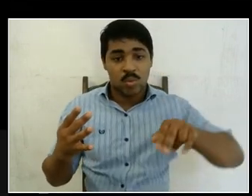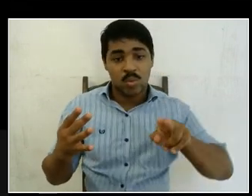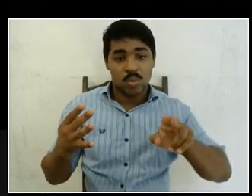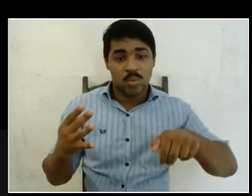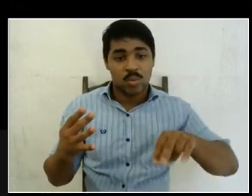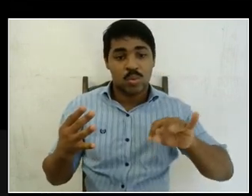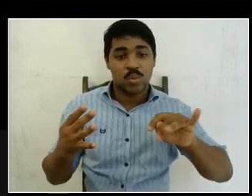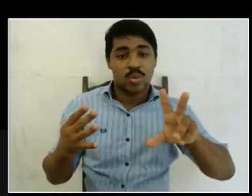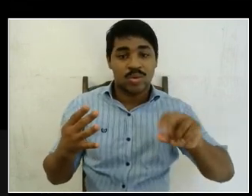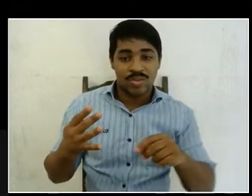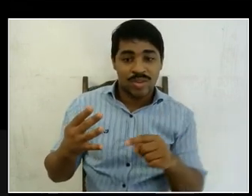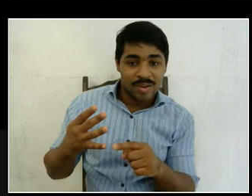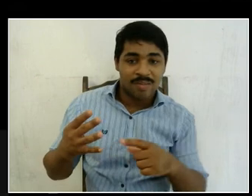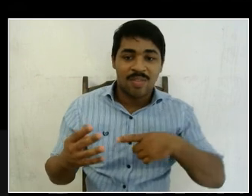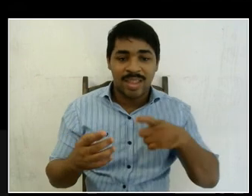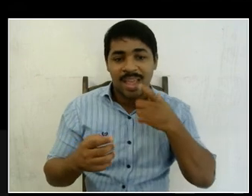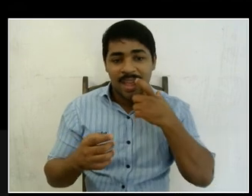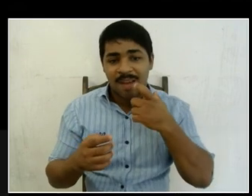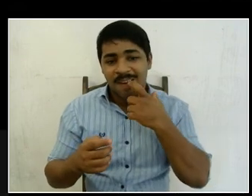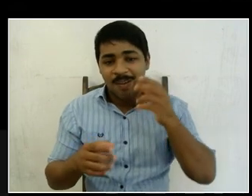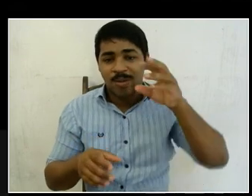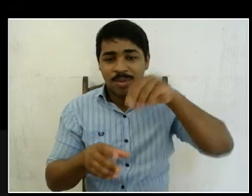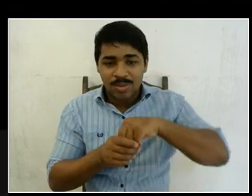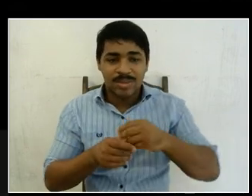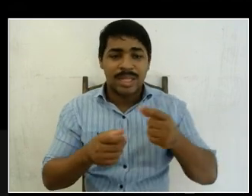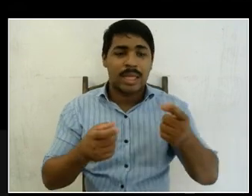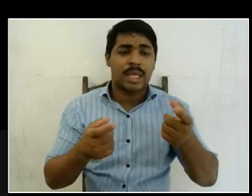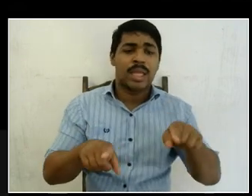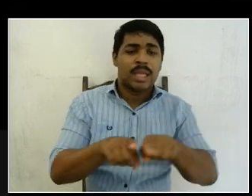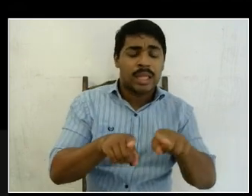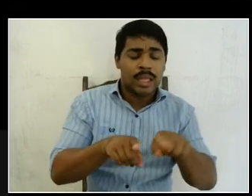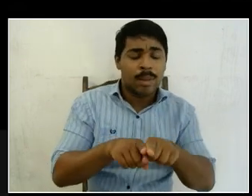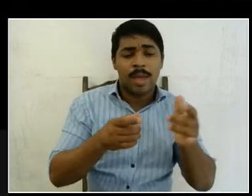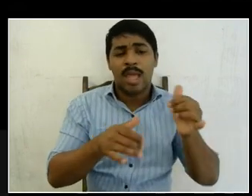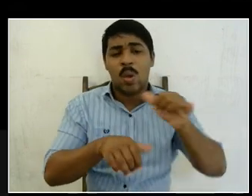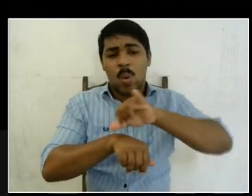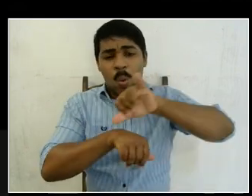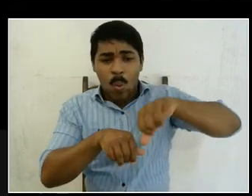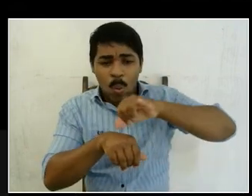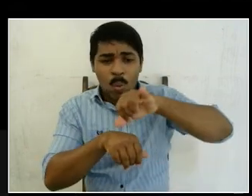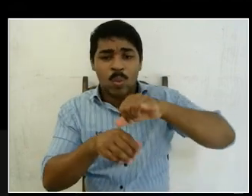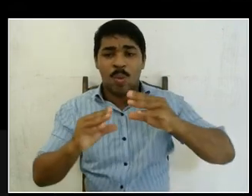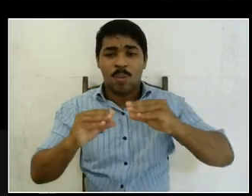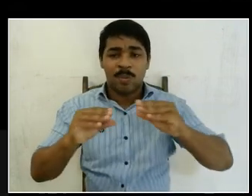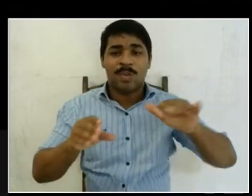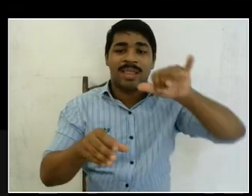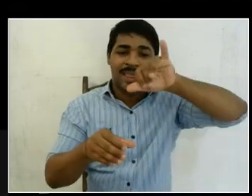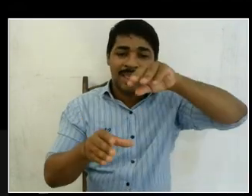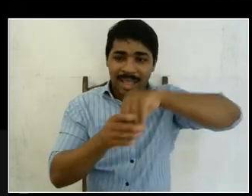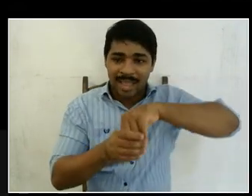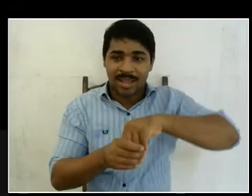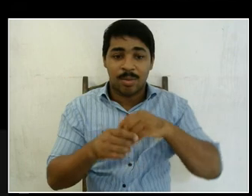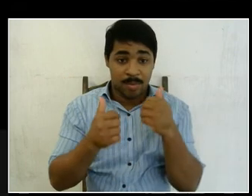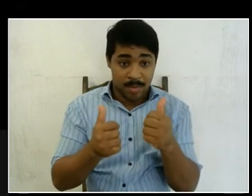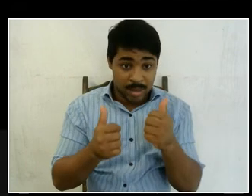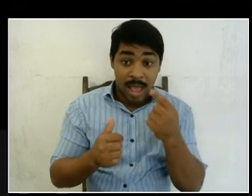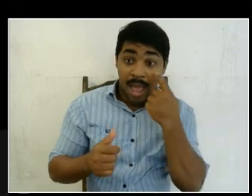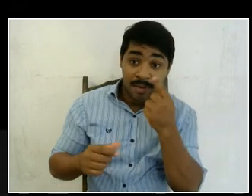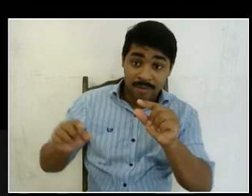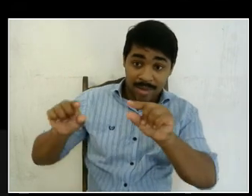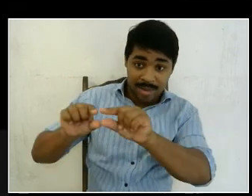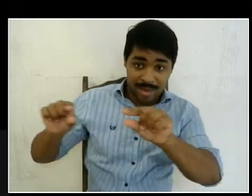gordura, o tecido ósseo, tá? Então, todos eles fazem parte do tecido conjuntivo. Certo? Então, vou deixar aqui uma